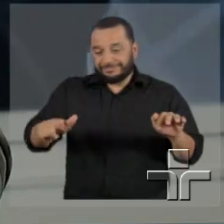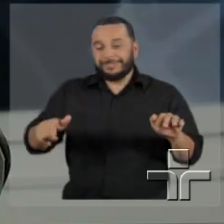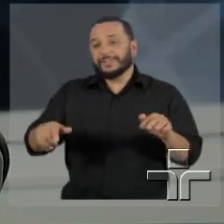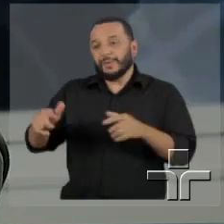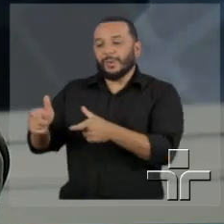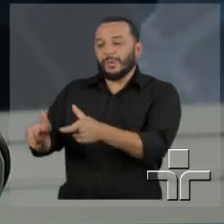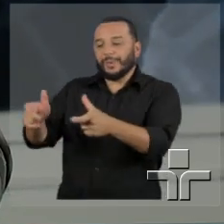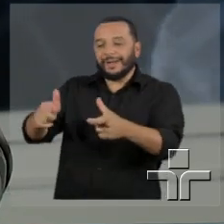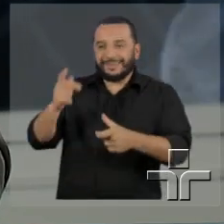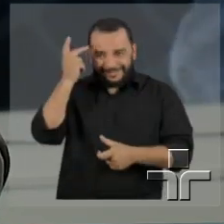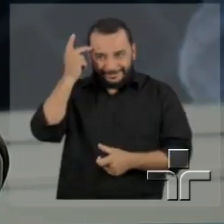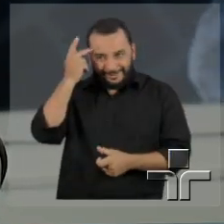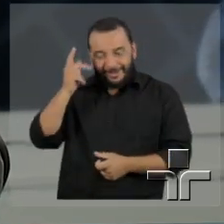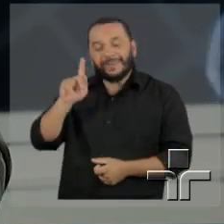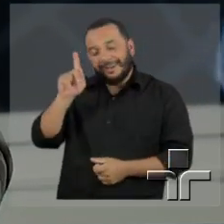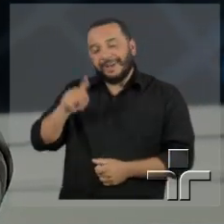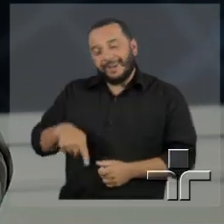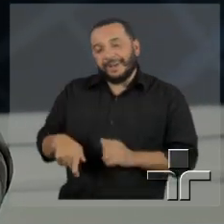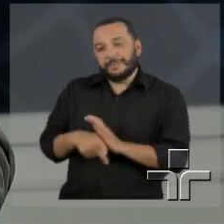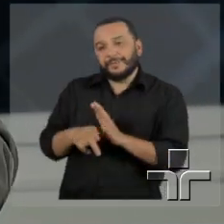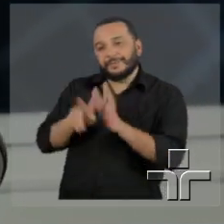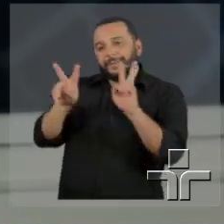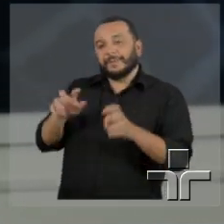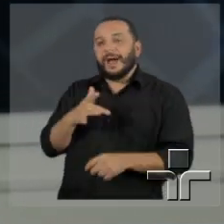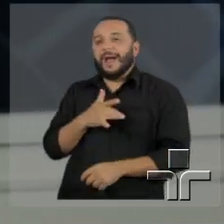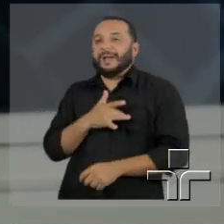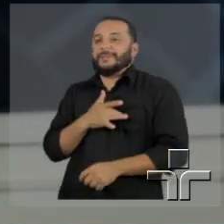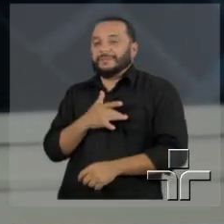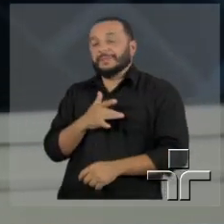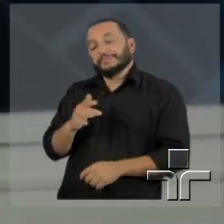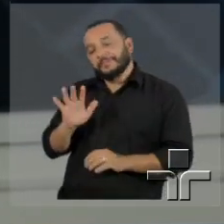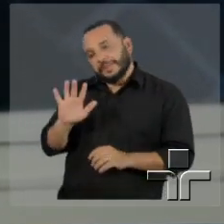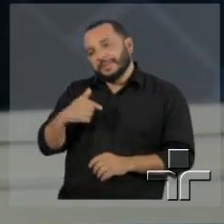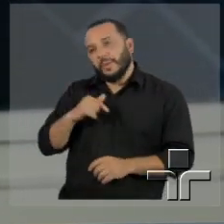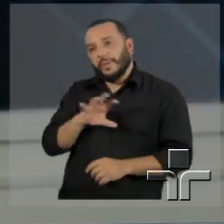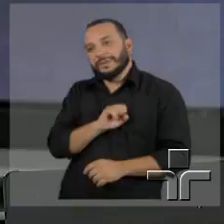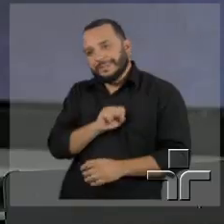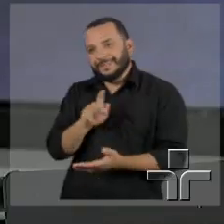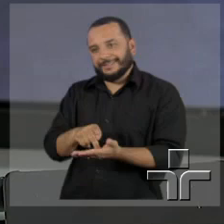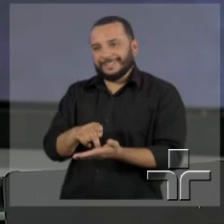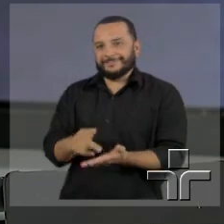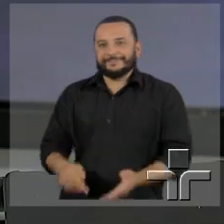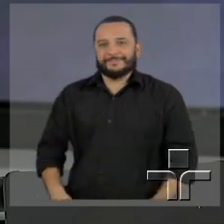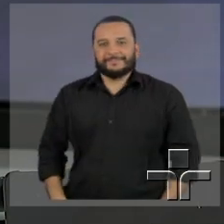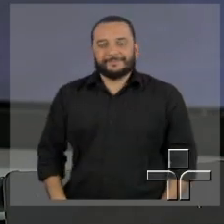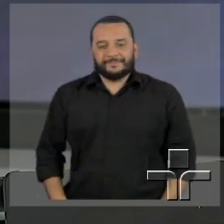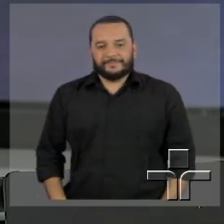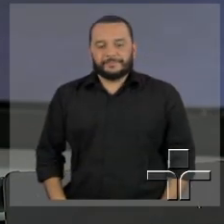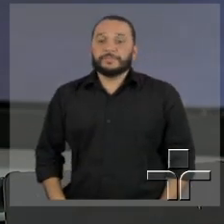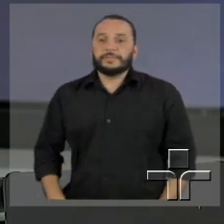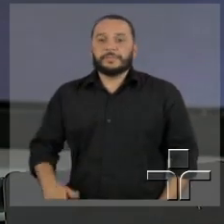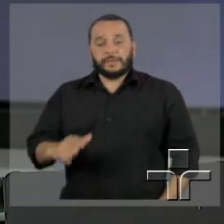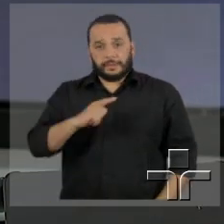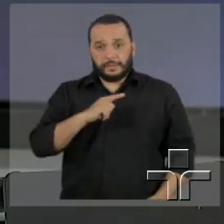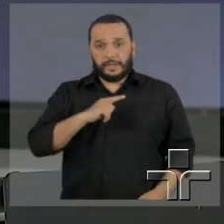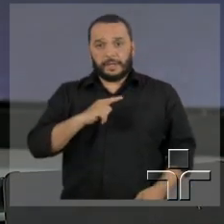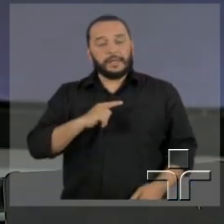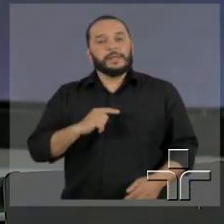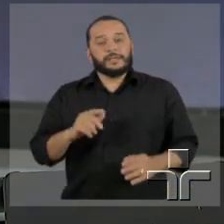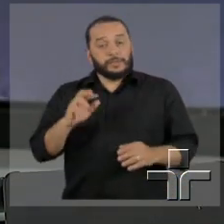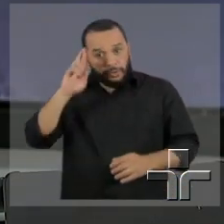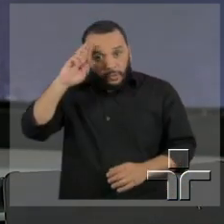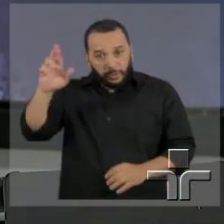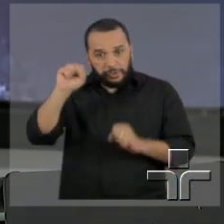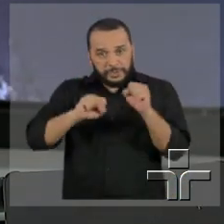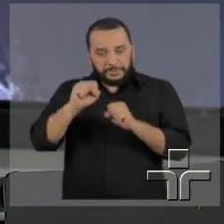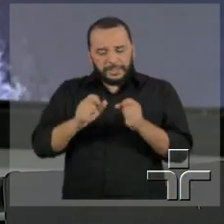então é um romance ligeiro, mas muito bem escrito, que eu gostei. Muito bem. Os micro e pequenos empreendedores do estado